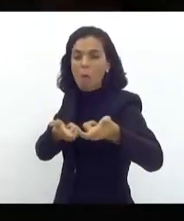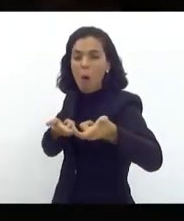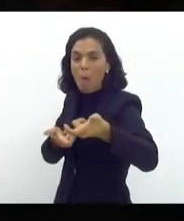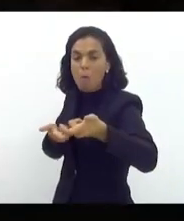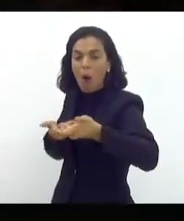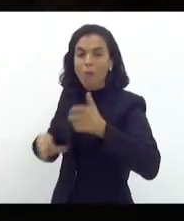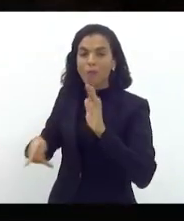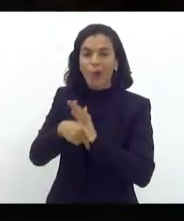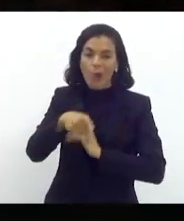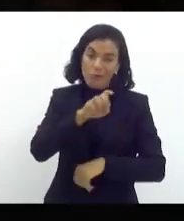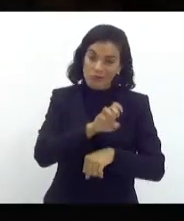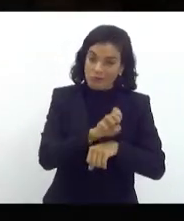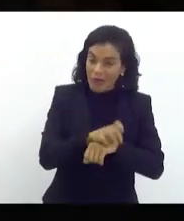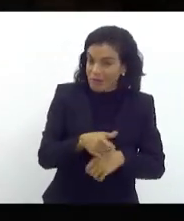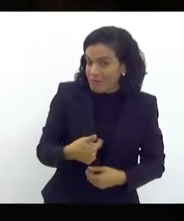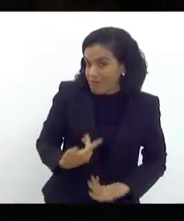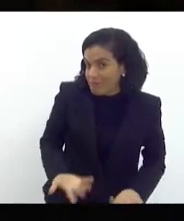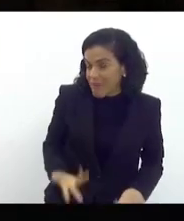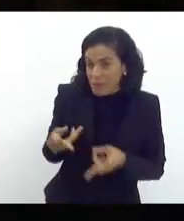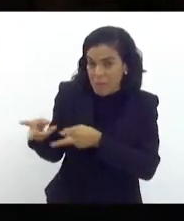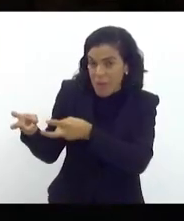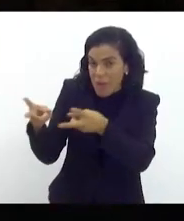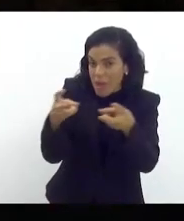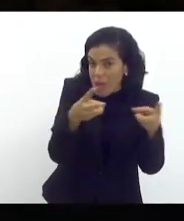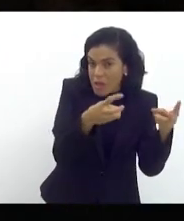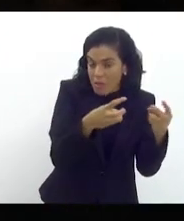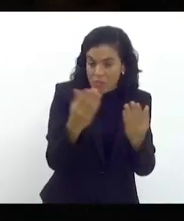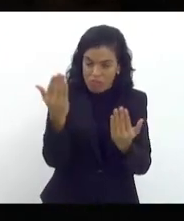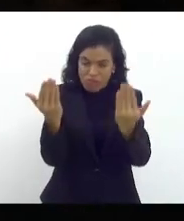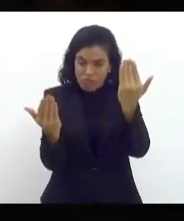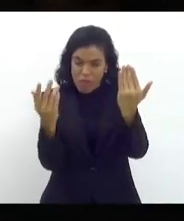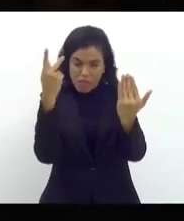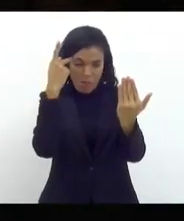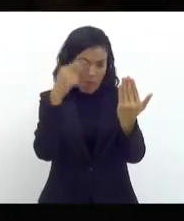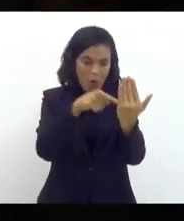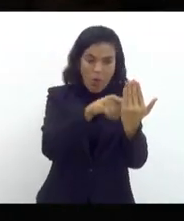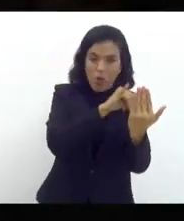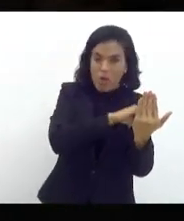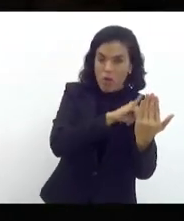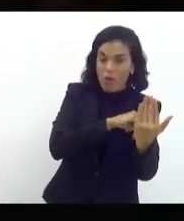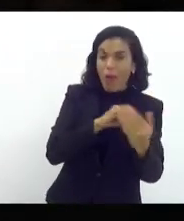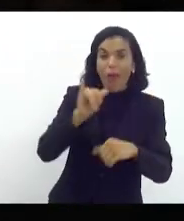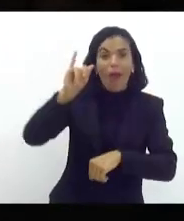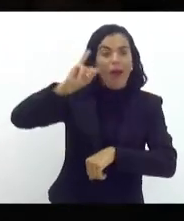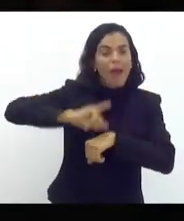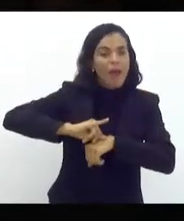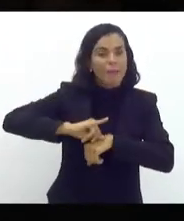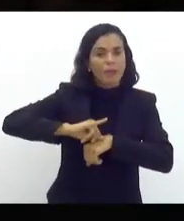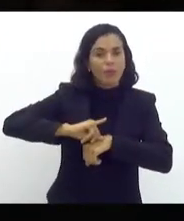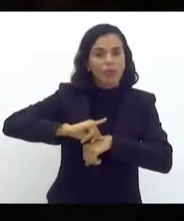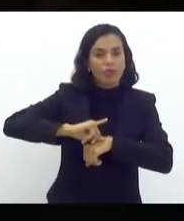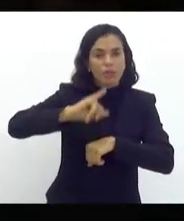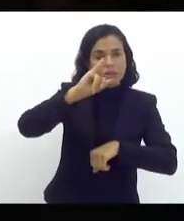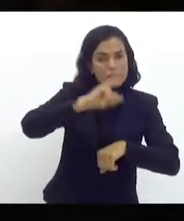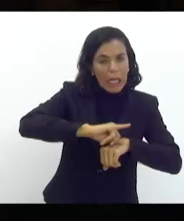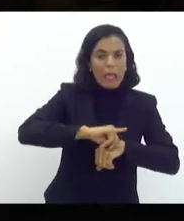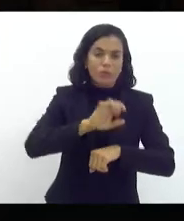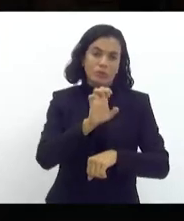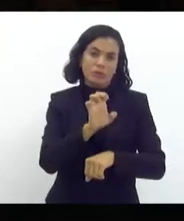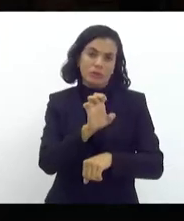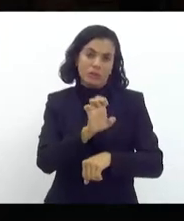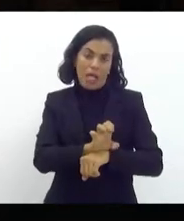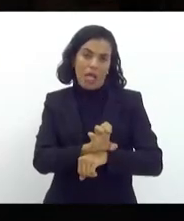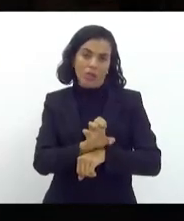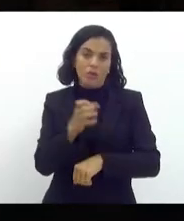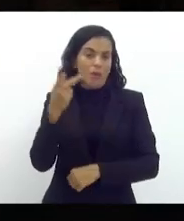disso que se trata quando olhamos os duas E aí não à toas são as capitais de estados importantes